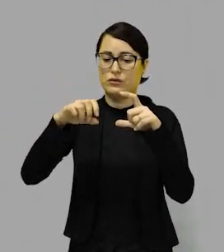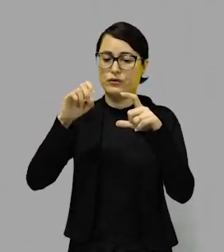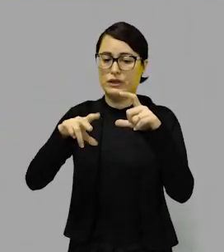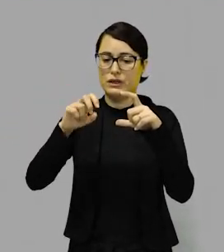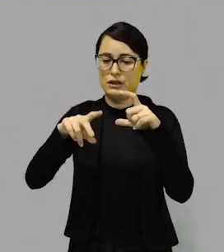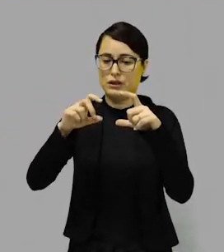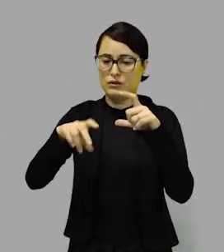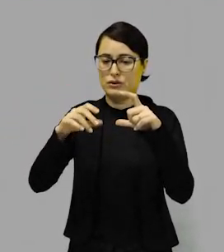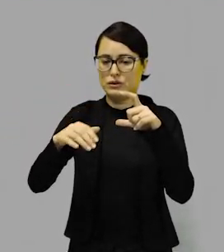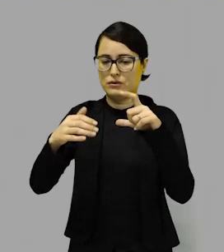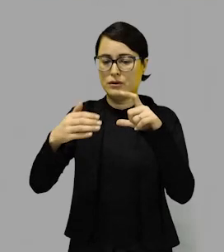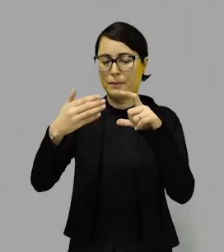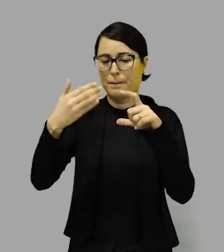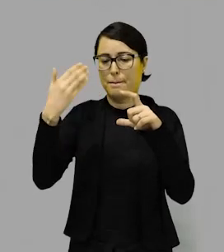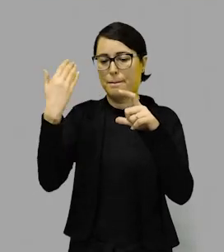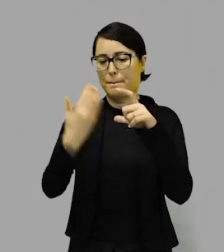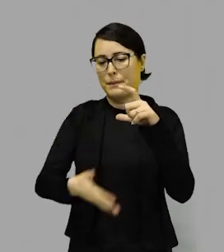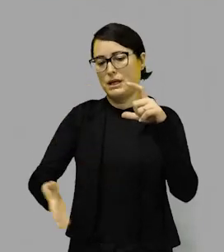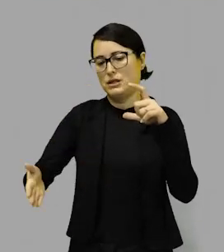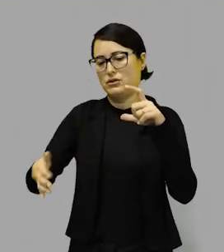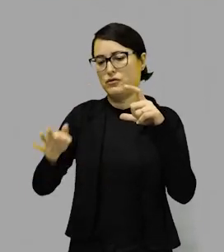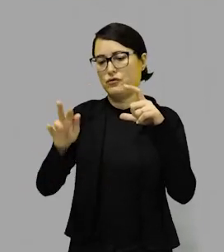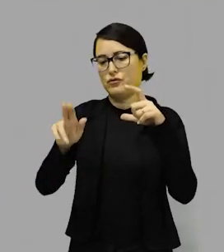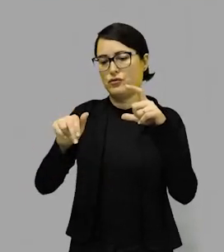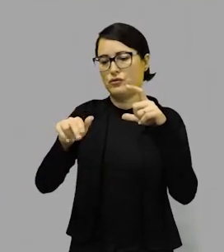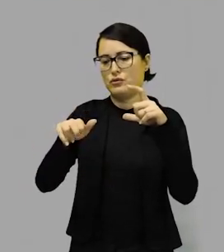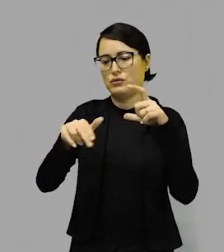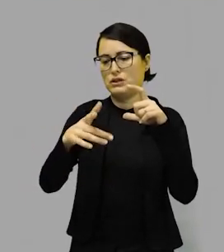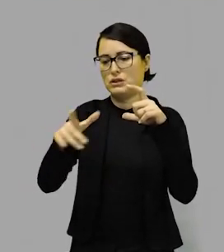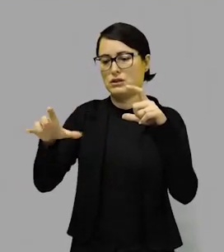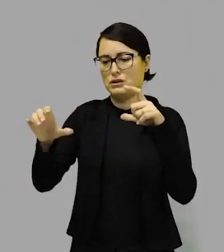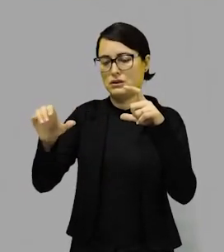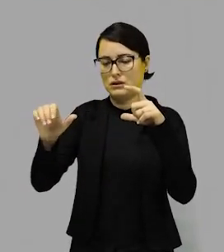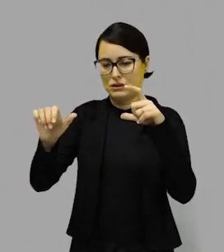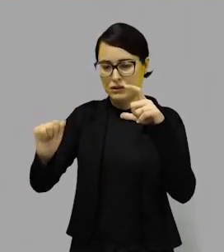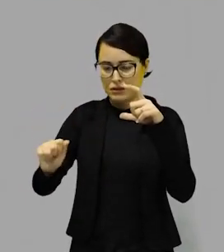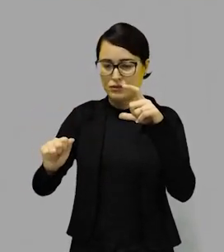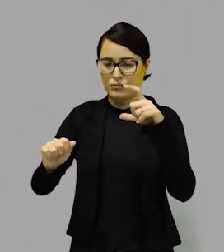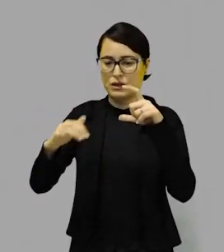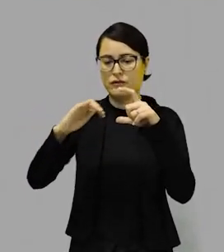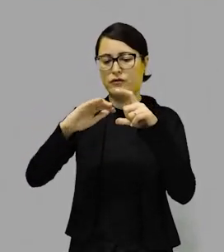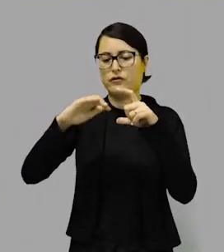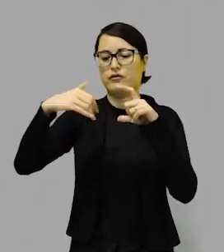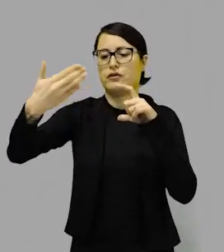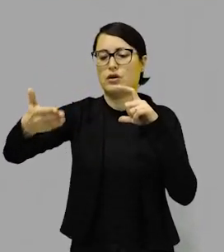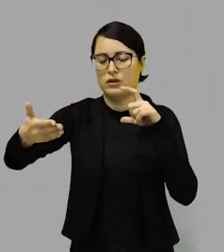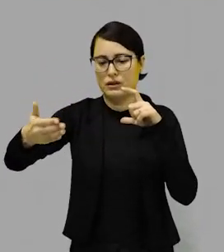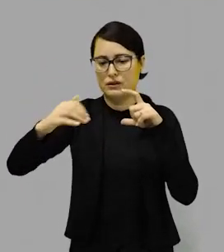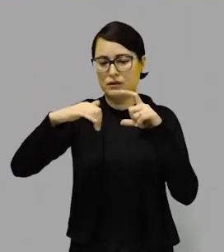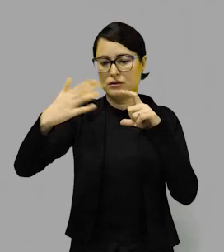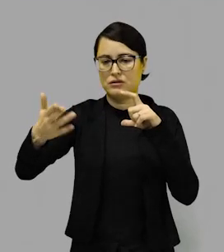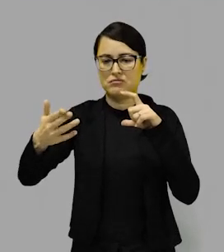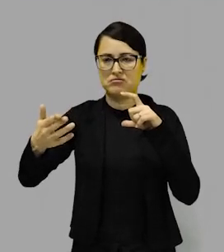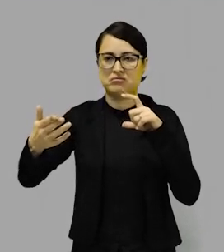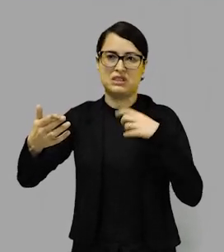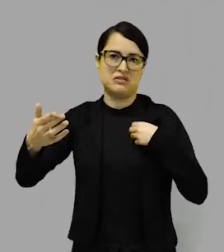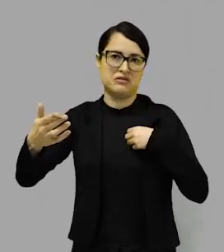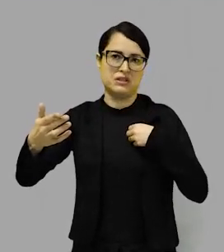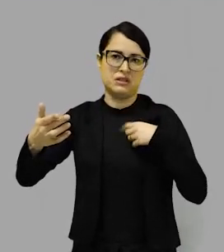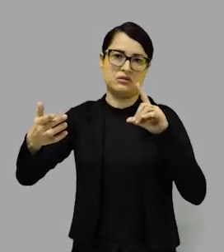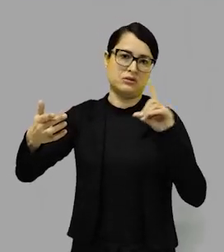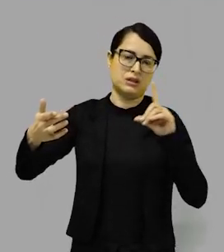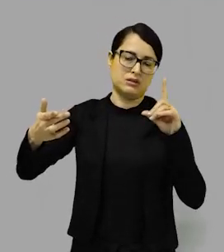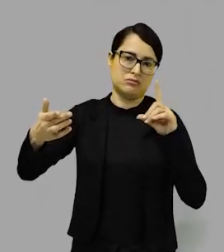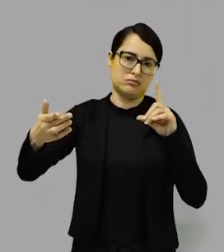Não é que ele vai morrer, ele perde a função. Porque o vírus, quando ele está fora da célula, a gente nem diz se ele tem vida ou não, né?